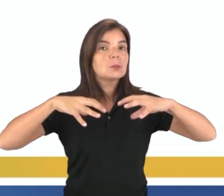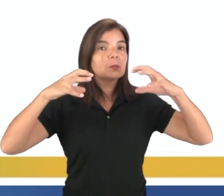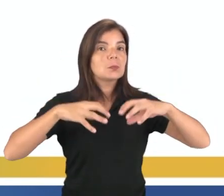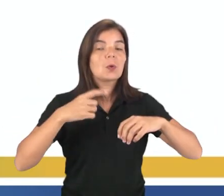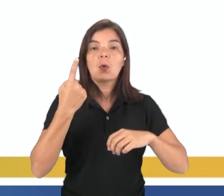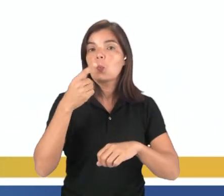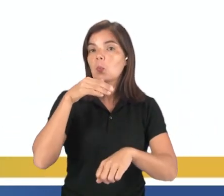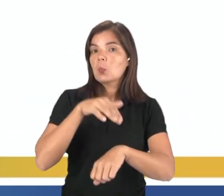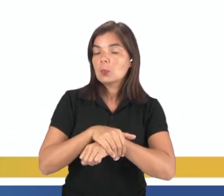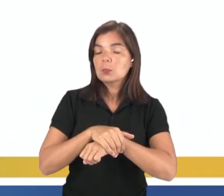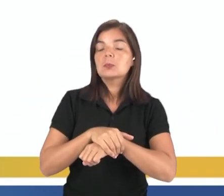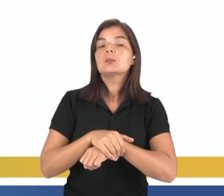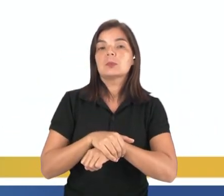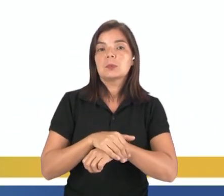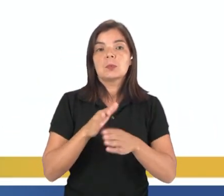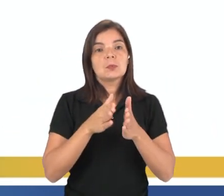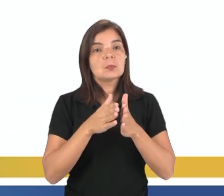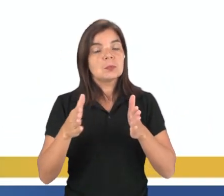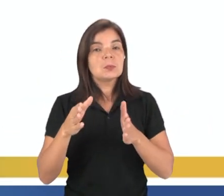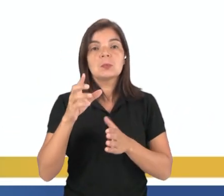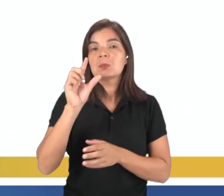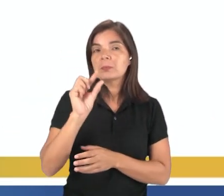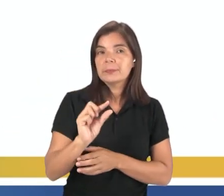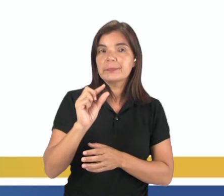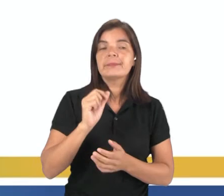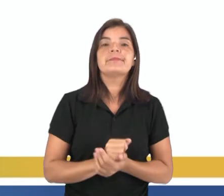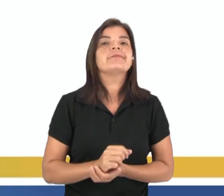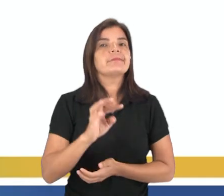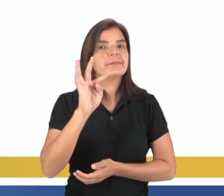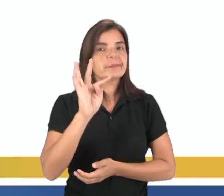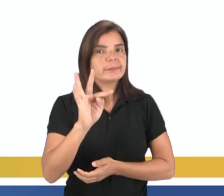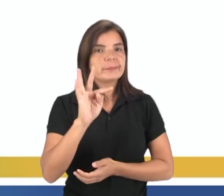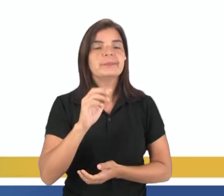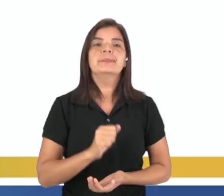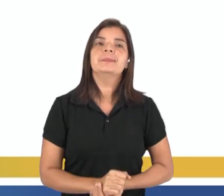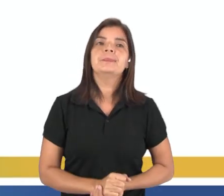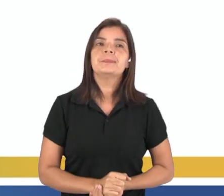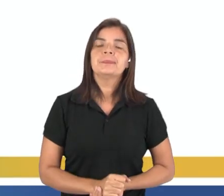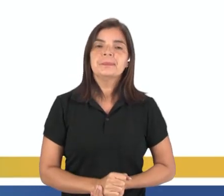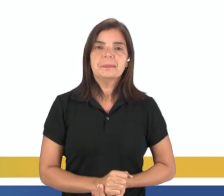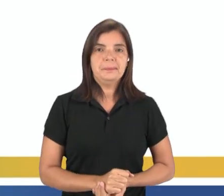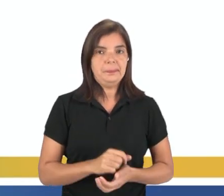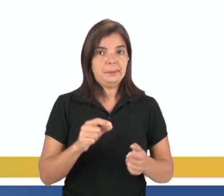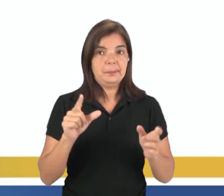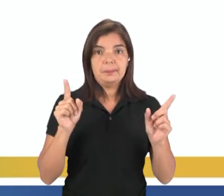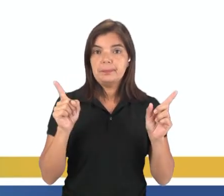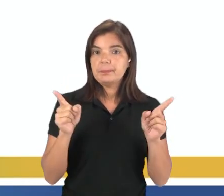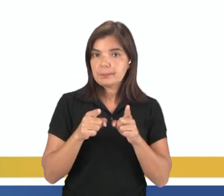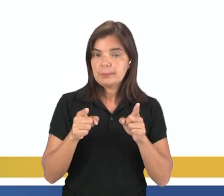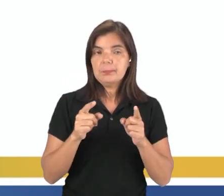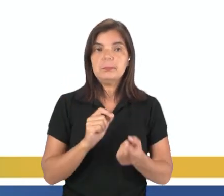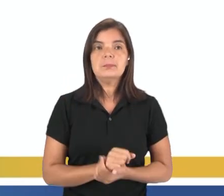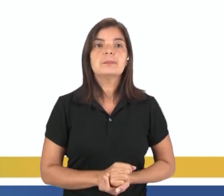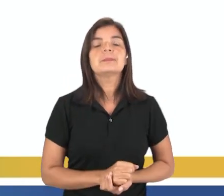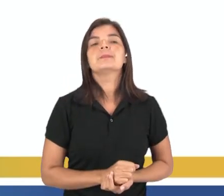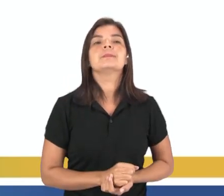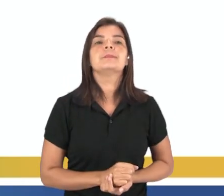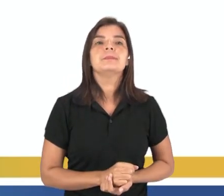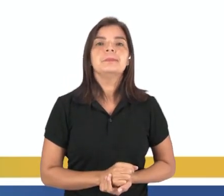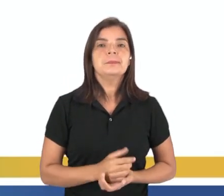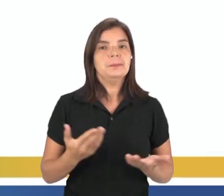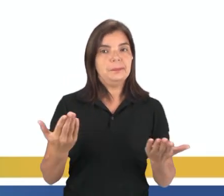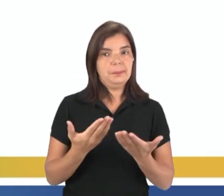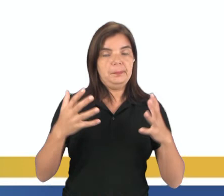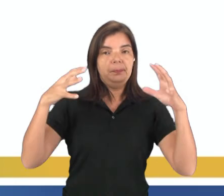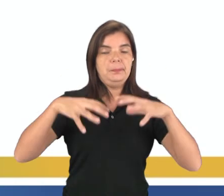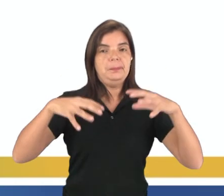uma noite, em um período de tempo pequeno. Então, é tempo, né? Se é um período de tempo pequeno, é tempo. É algo que muda. Hoje